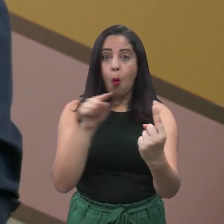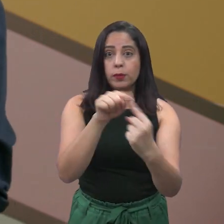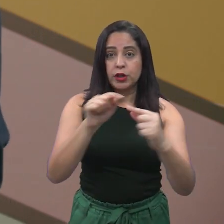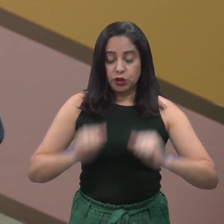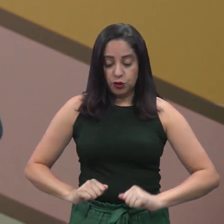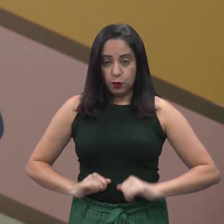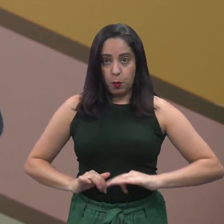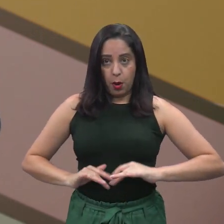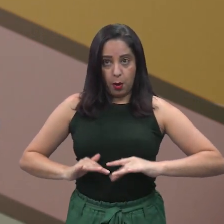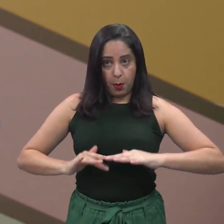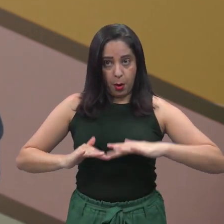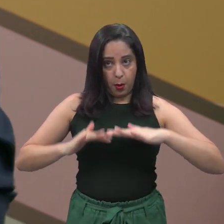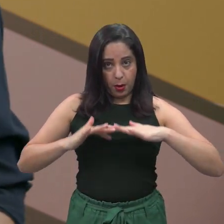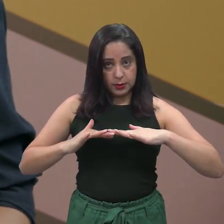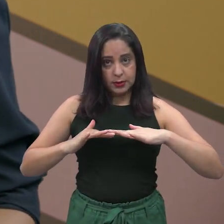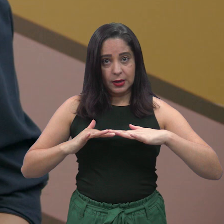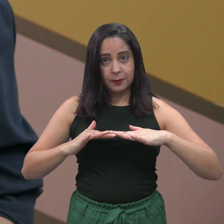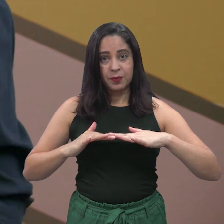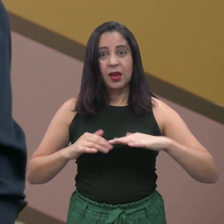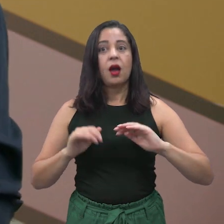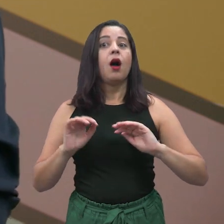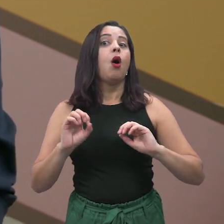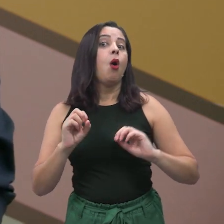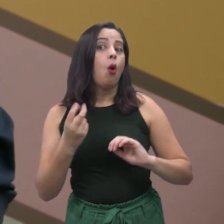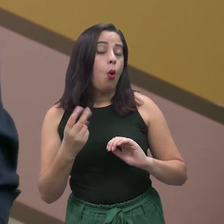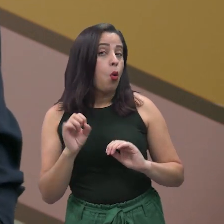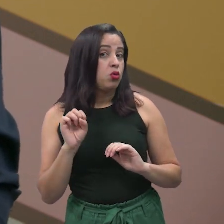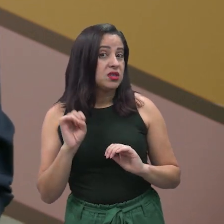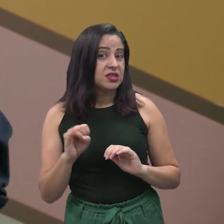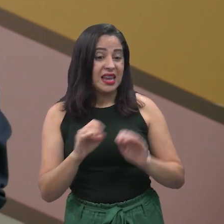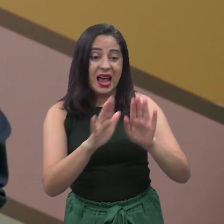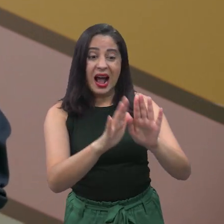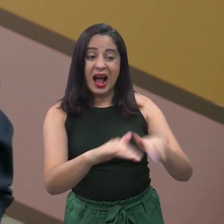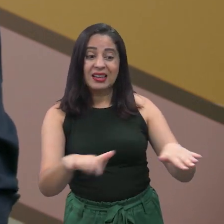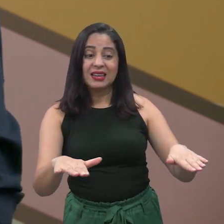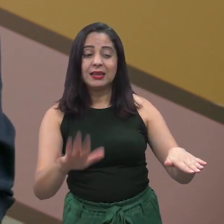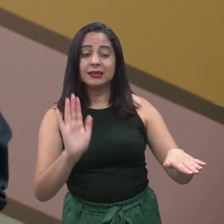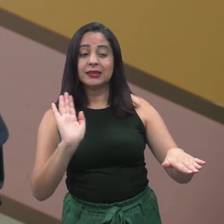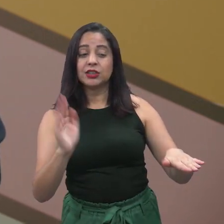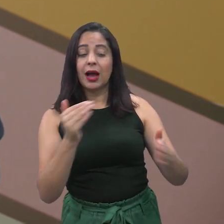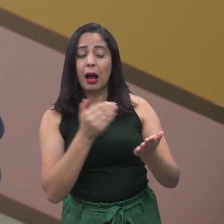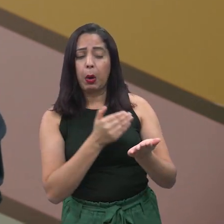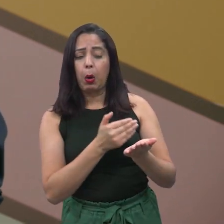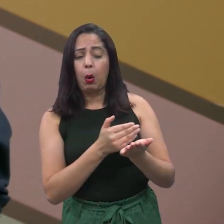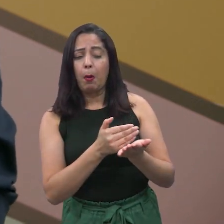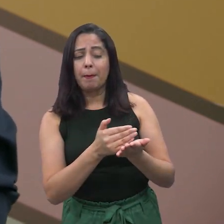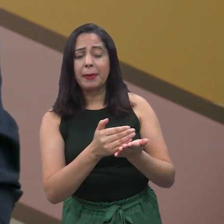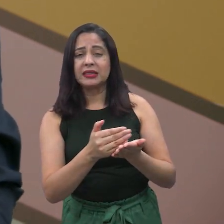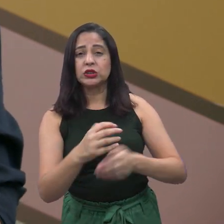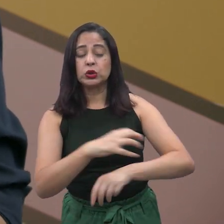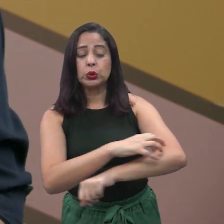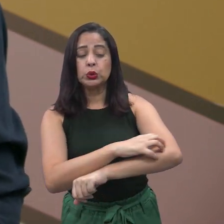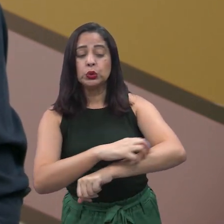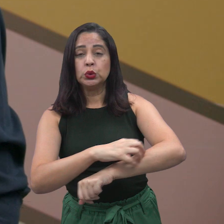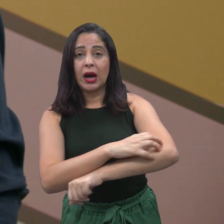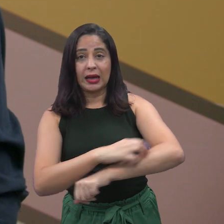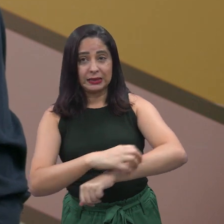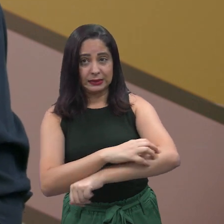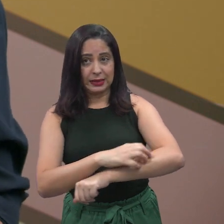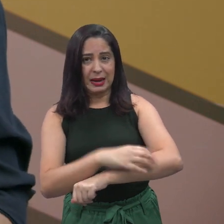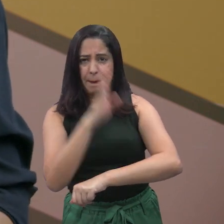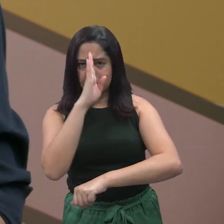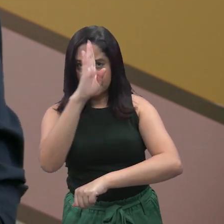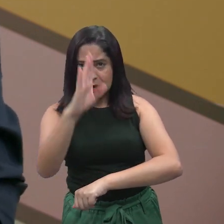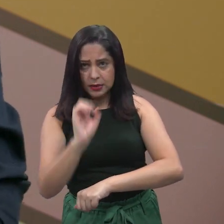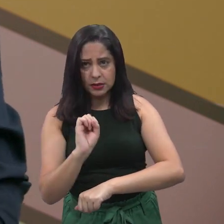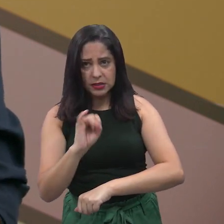para ver se esse caso é necessário. Ou se a criança já está, na verdade, começando a desenvolver algum tipo de alergia, principalmente se tiver um histórico na família.